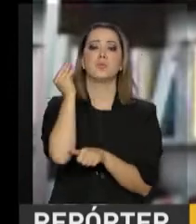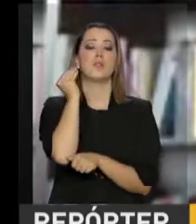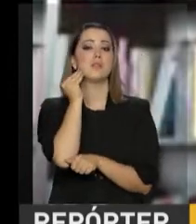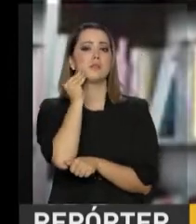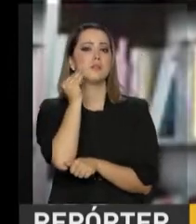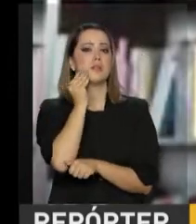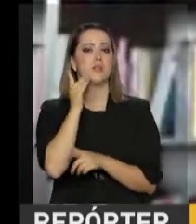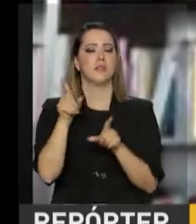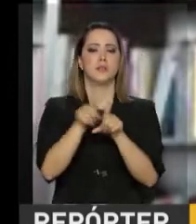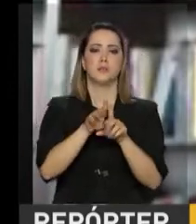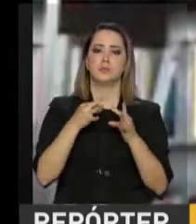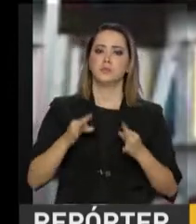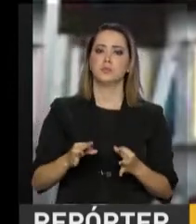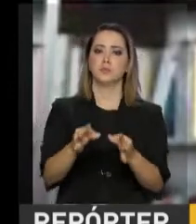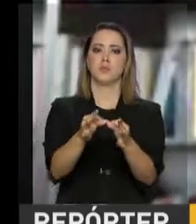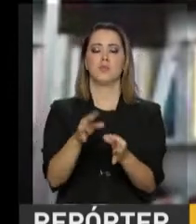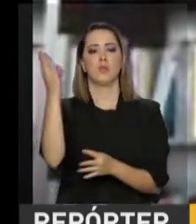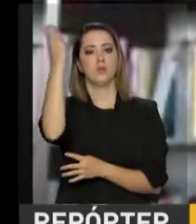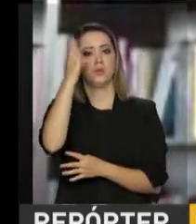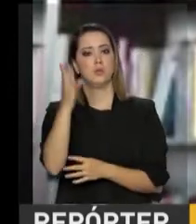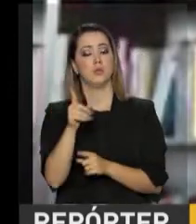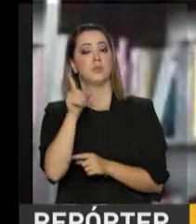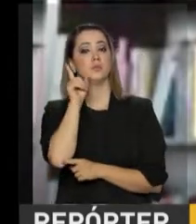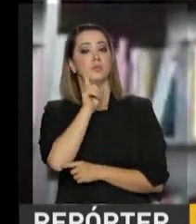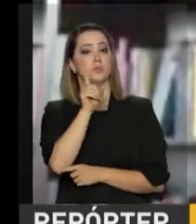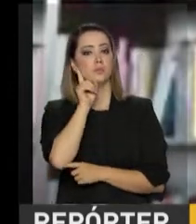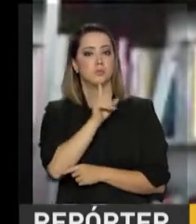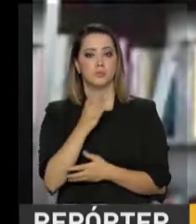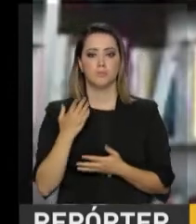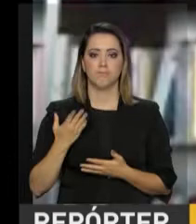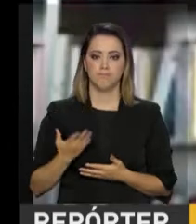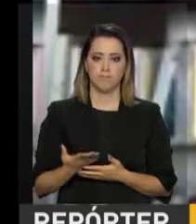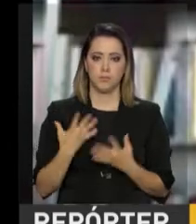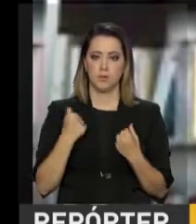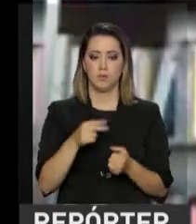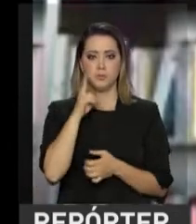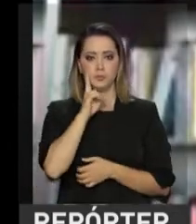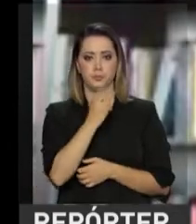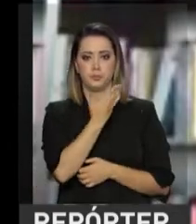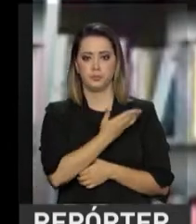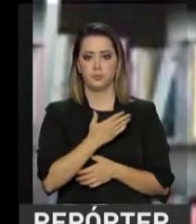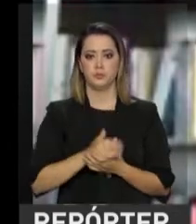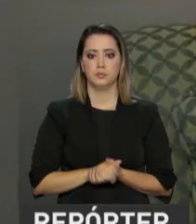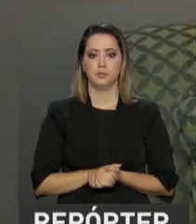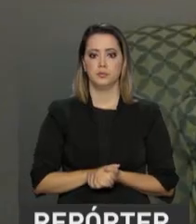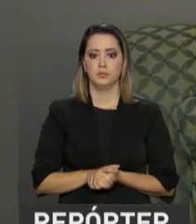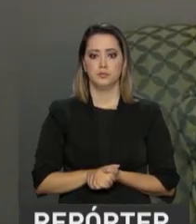troca de tecnologias entre Brasil e Estados Unidos. Vamos ver o que disse o ministro.